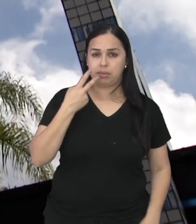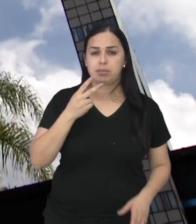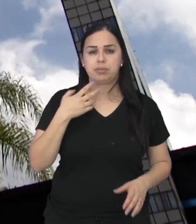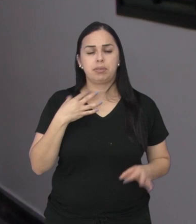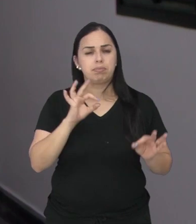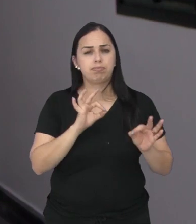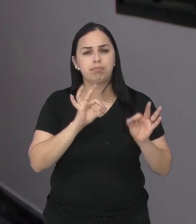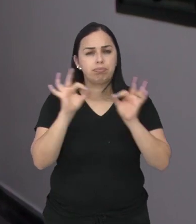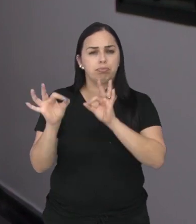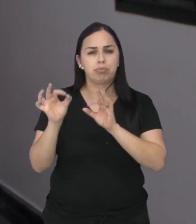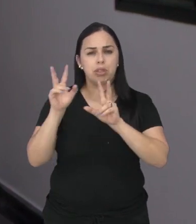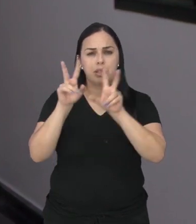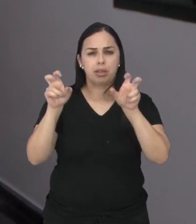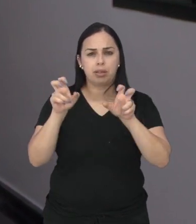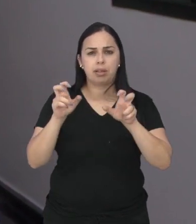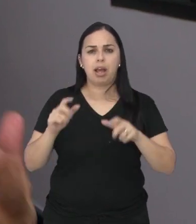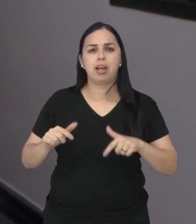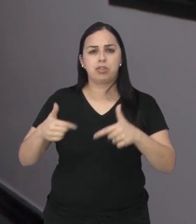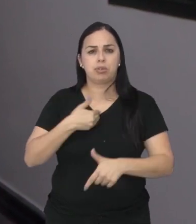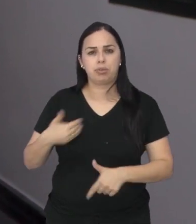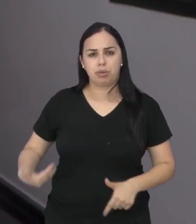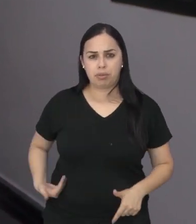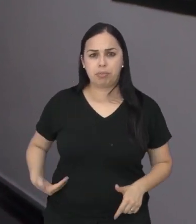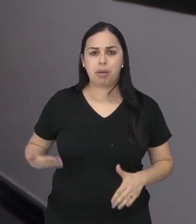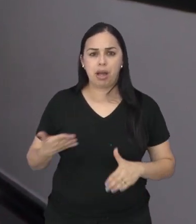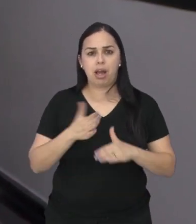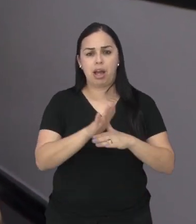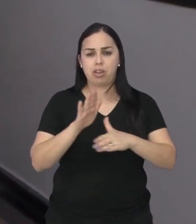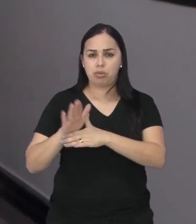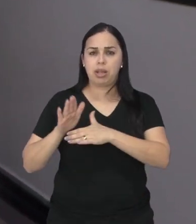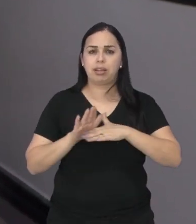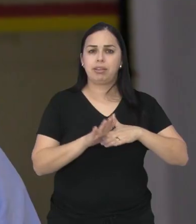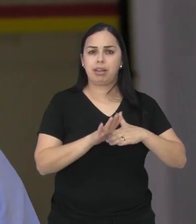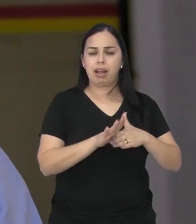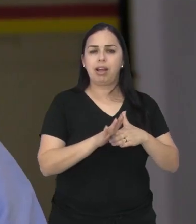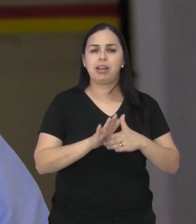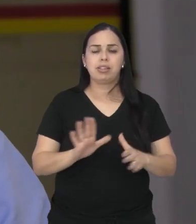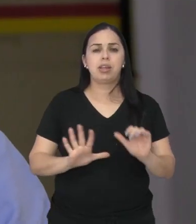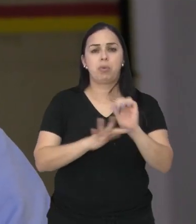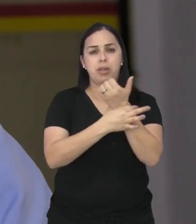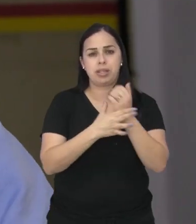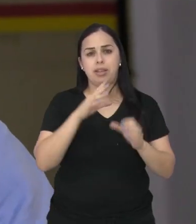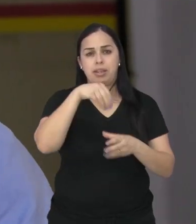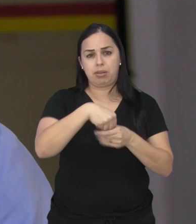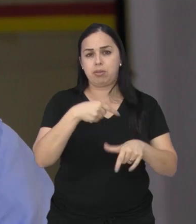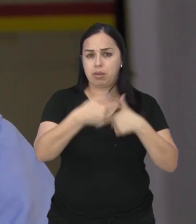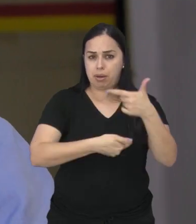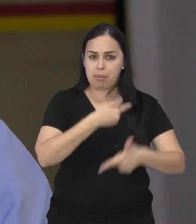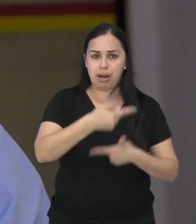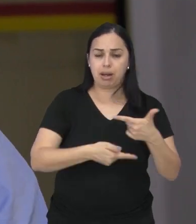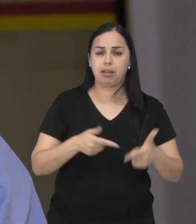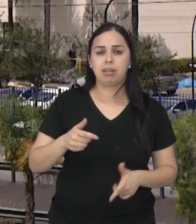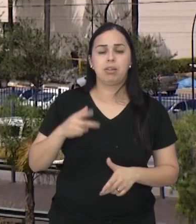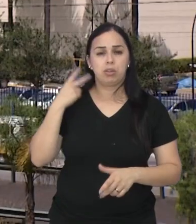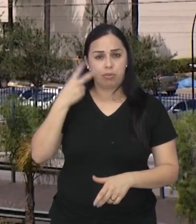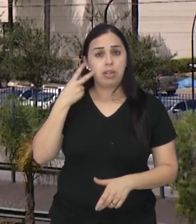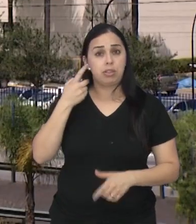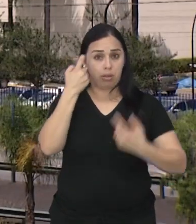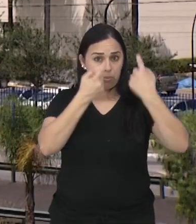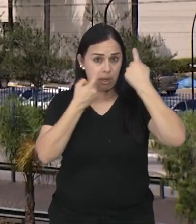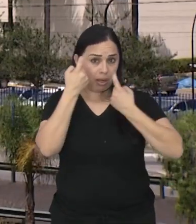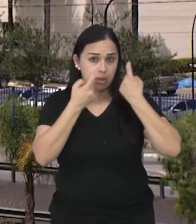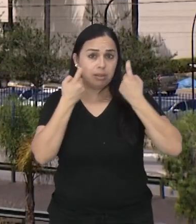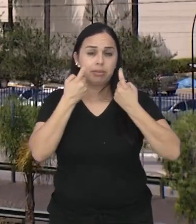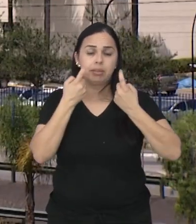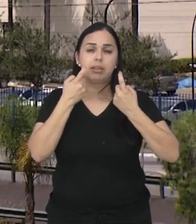acompanham o tema. Políticas públicas voltadas para a prevenção e segurança no trabalho é uma preocupação do Legislativo. Tanto que em São